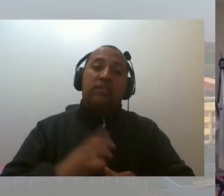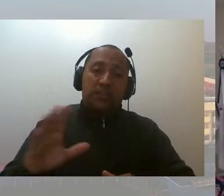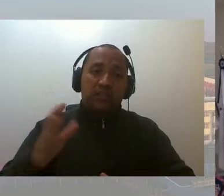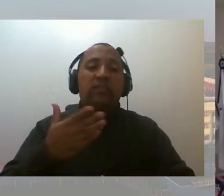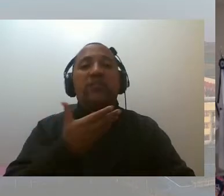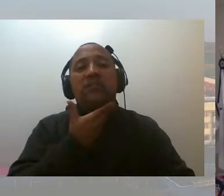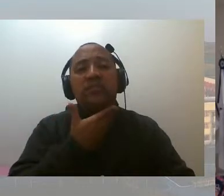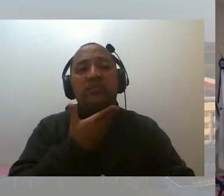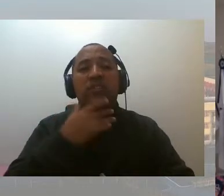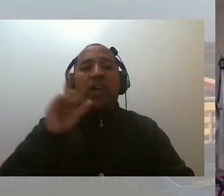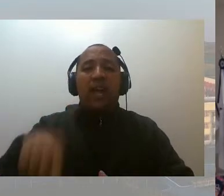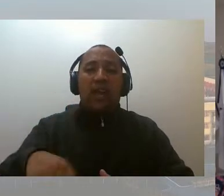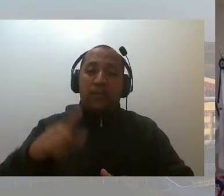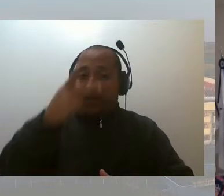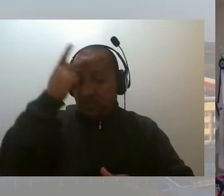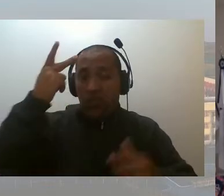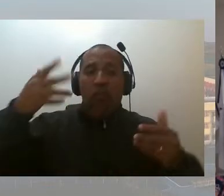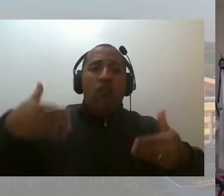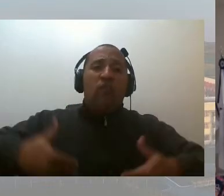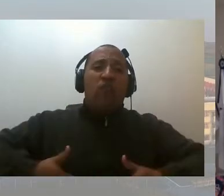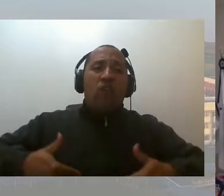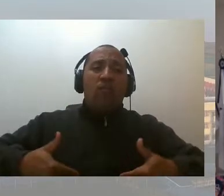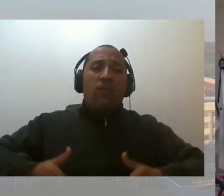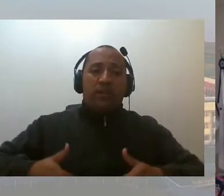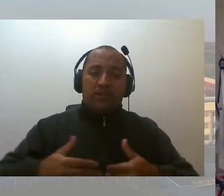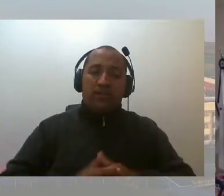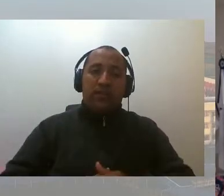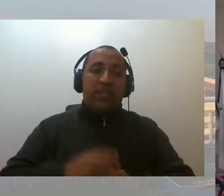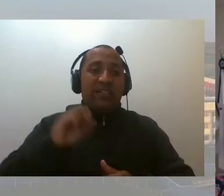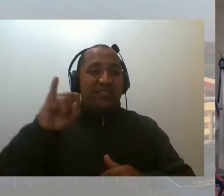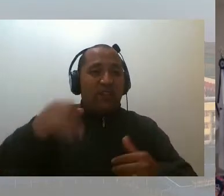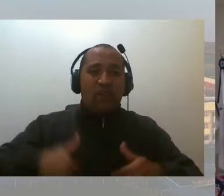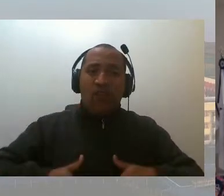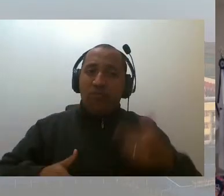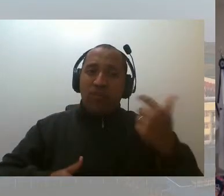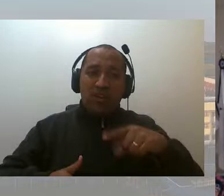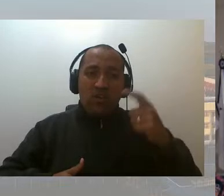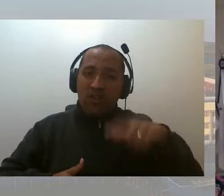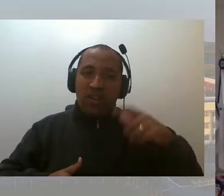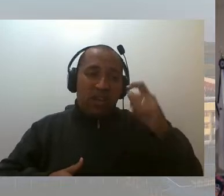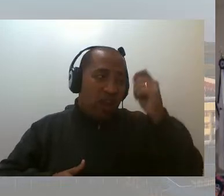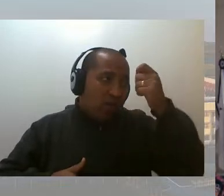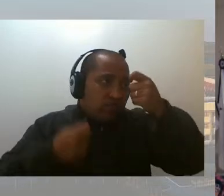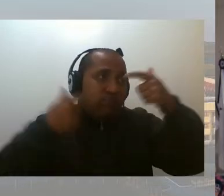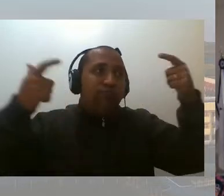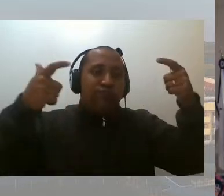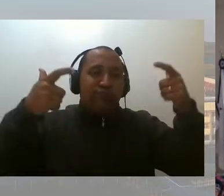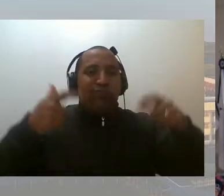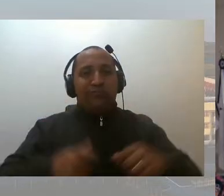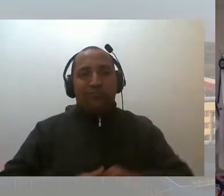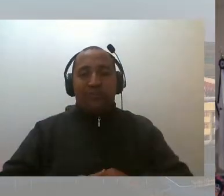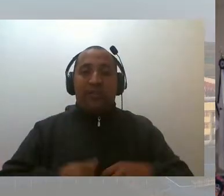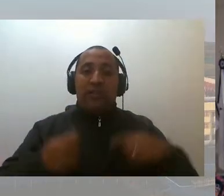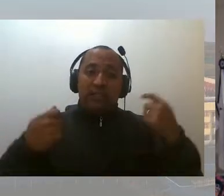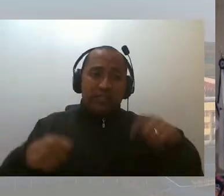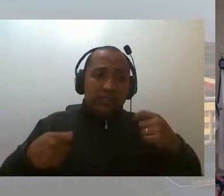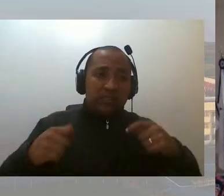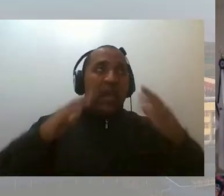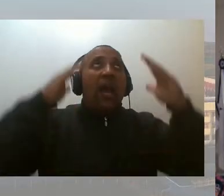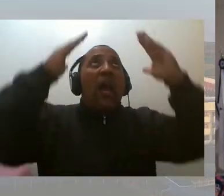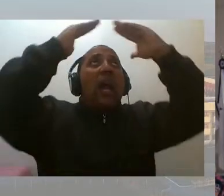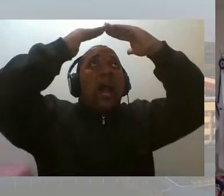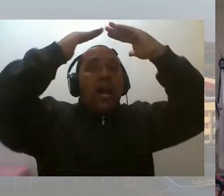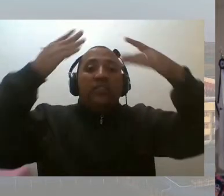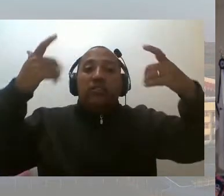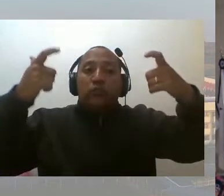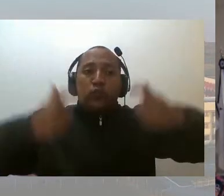têm fome, porque com fome não há produção intelectual, que precisam de um teto para morar e que